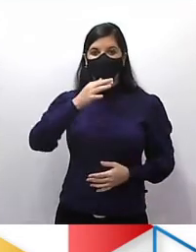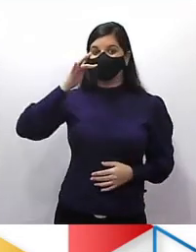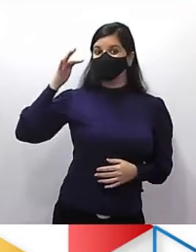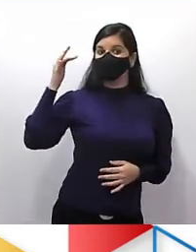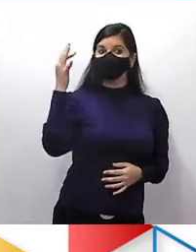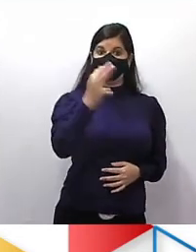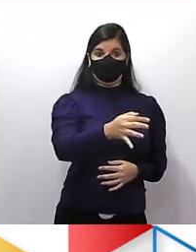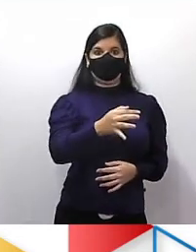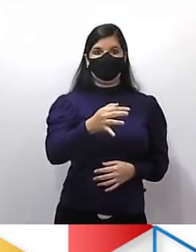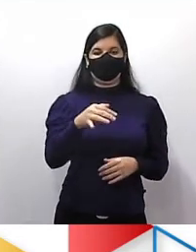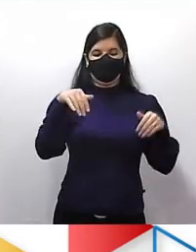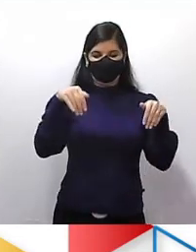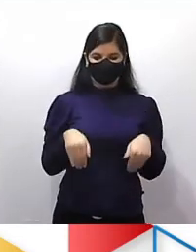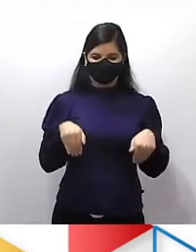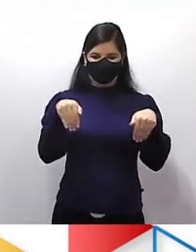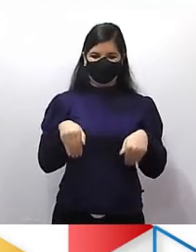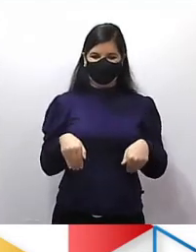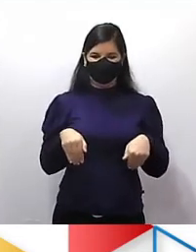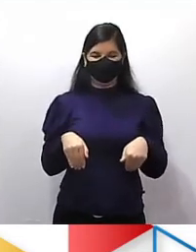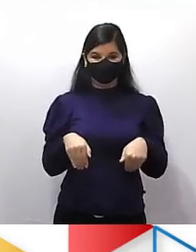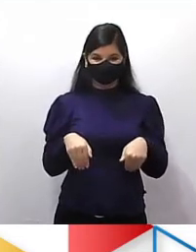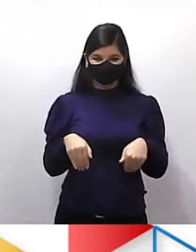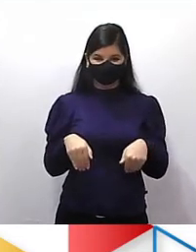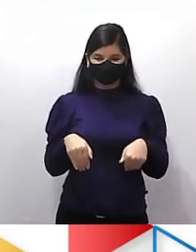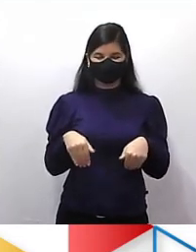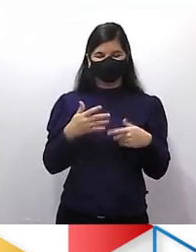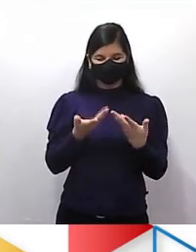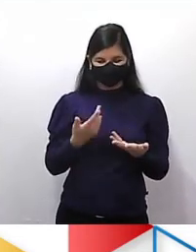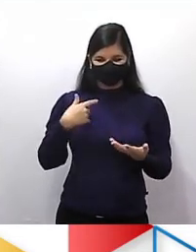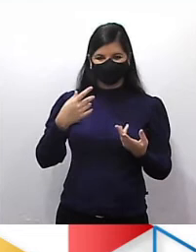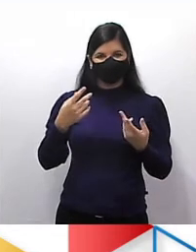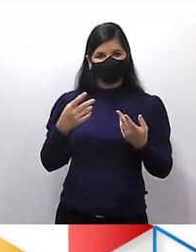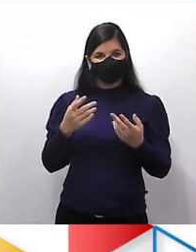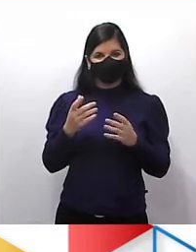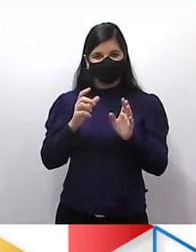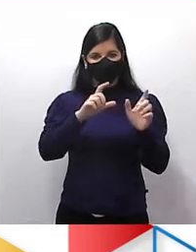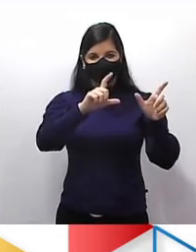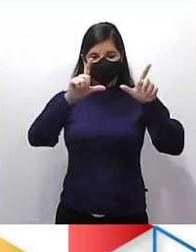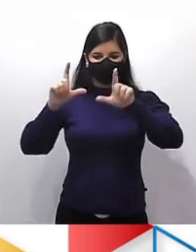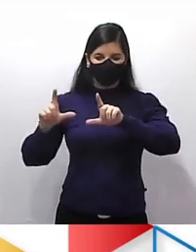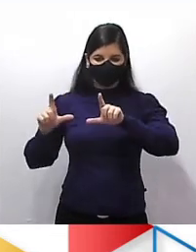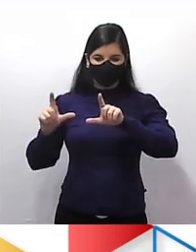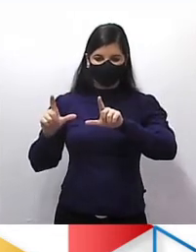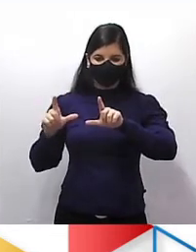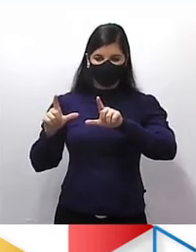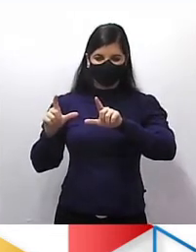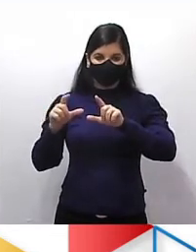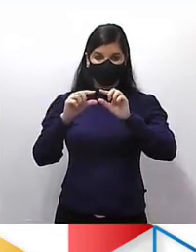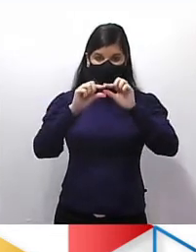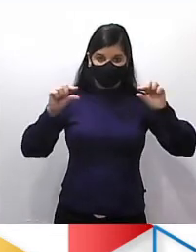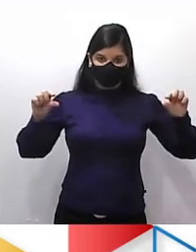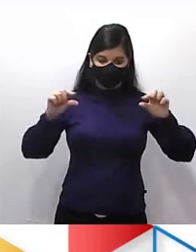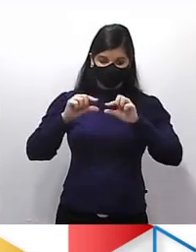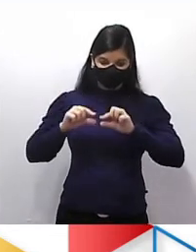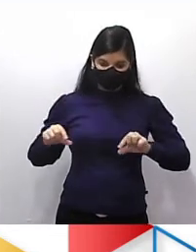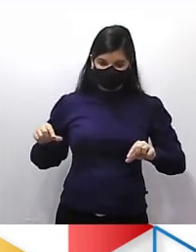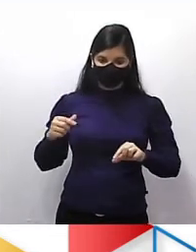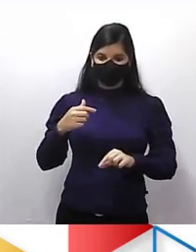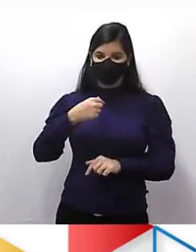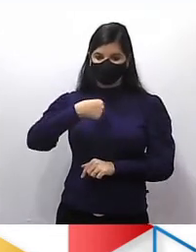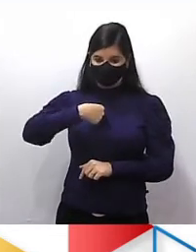na Austrália, tá? Então, à sua esquerda aí você tem duas sentenças. I'm going